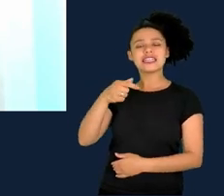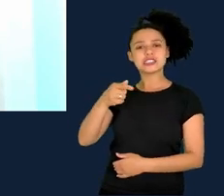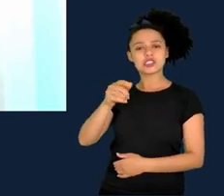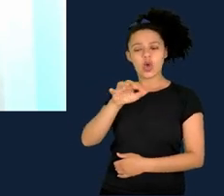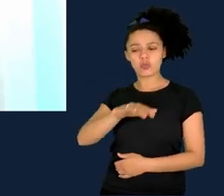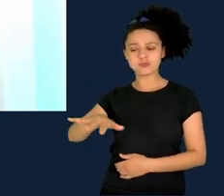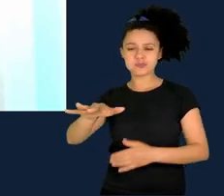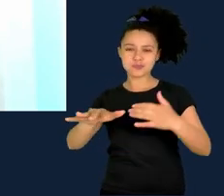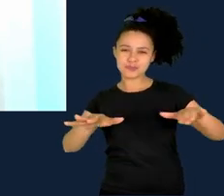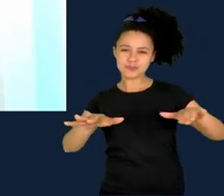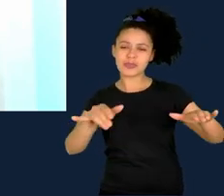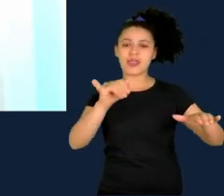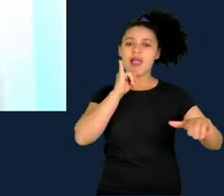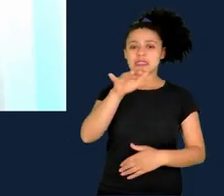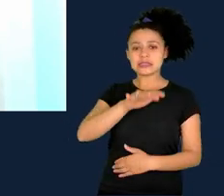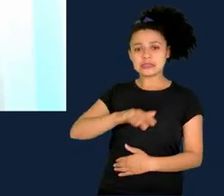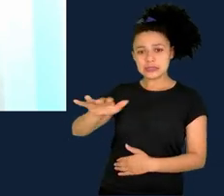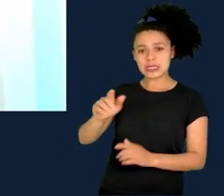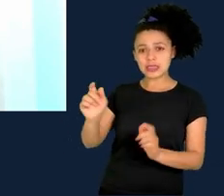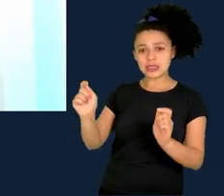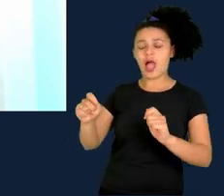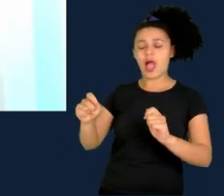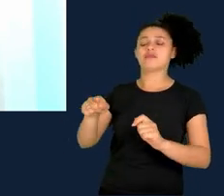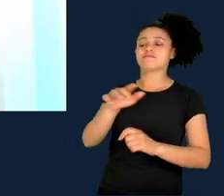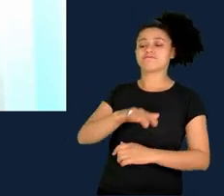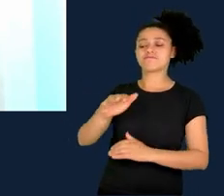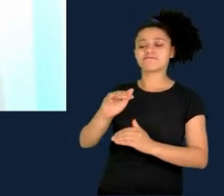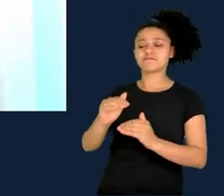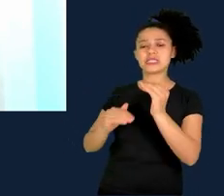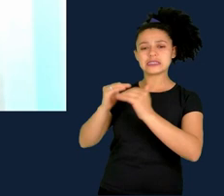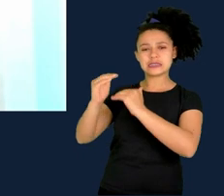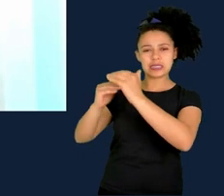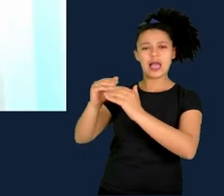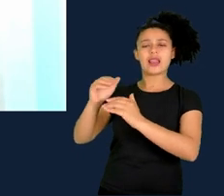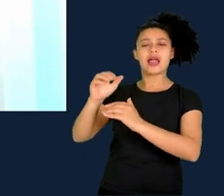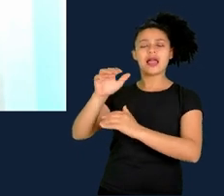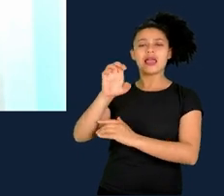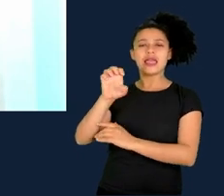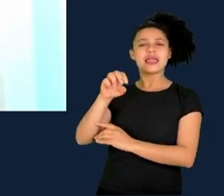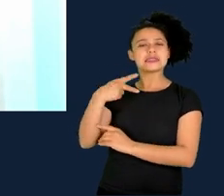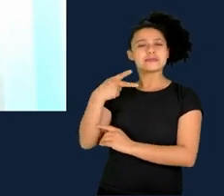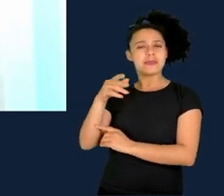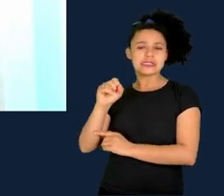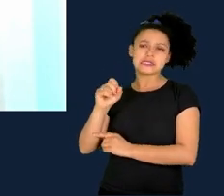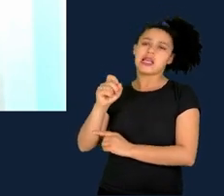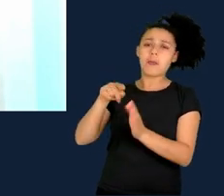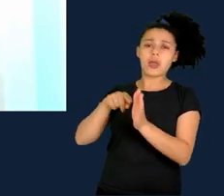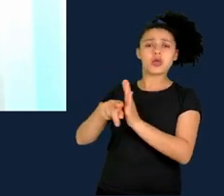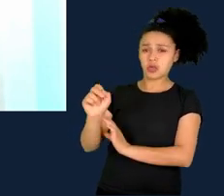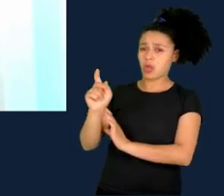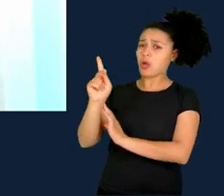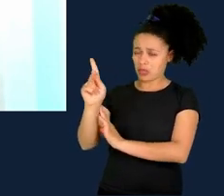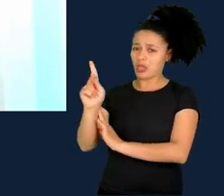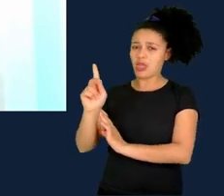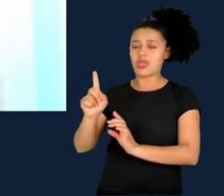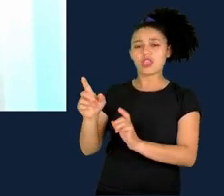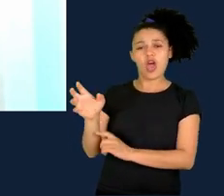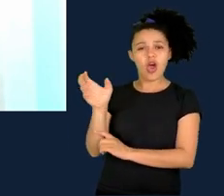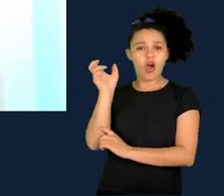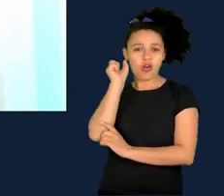a dimensão de uma escala espacial que pergunta, ok, isso que a gente ouviu